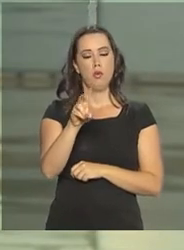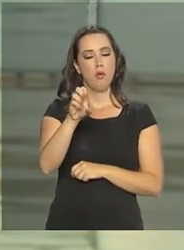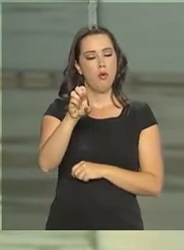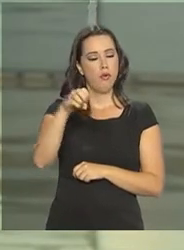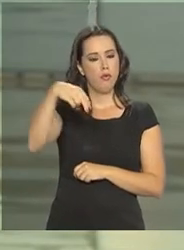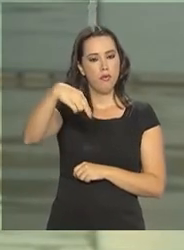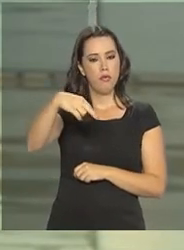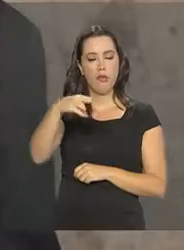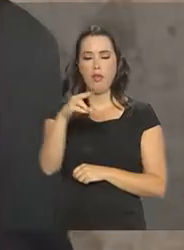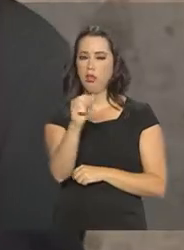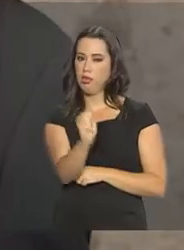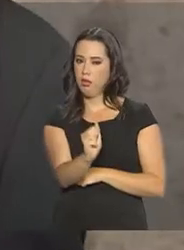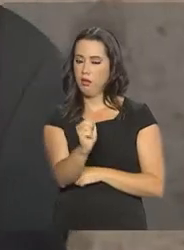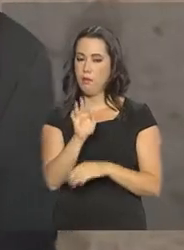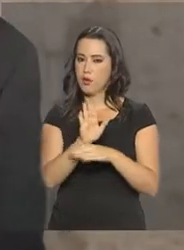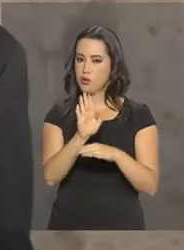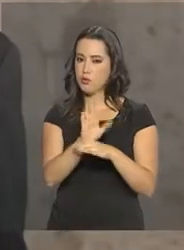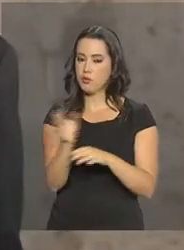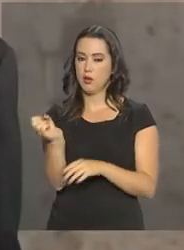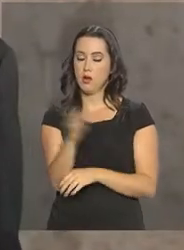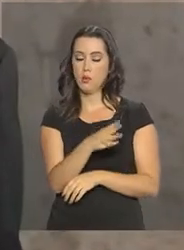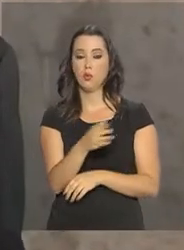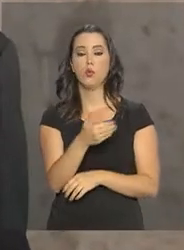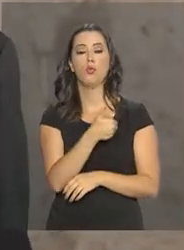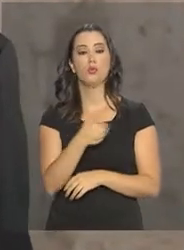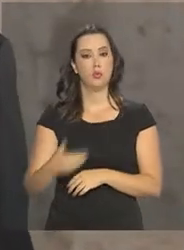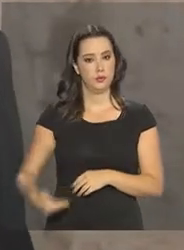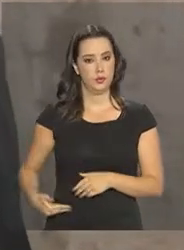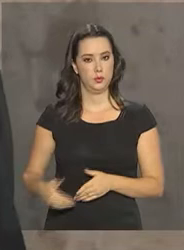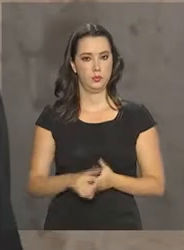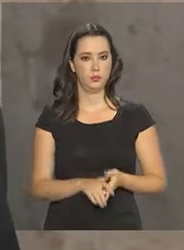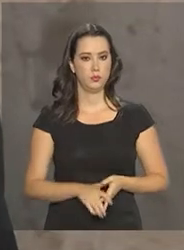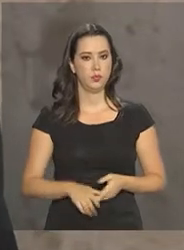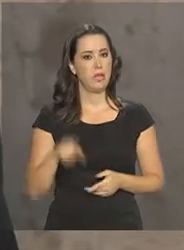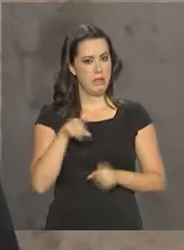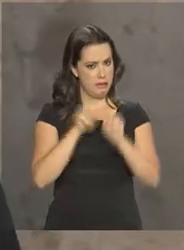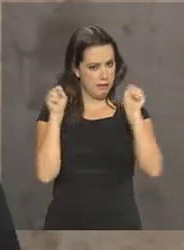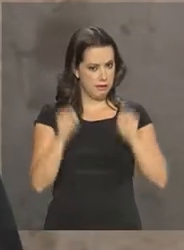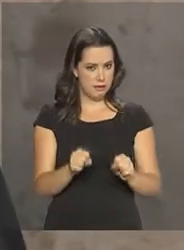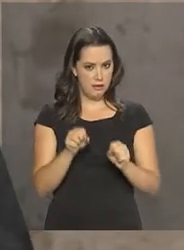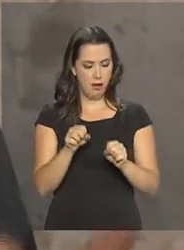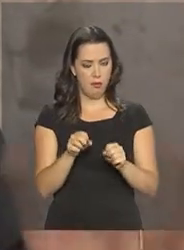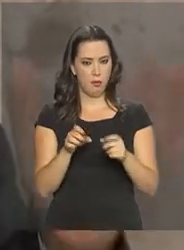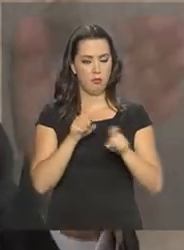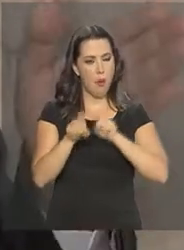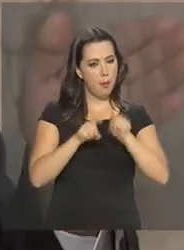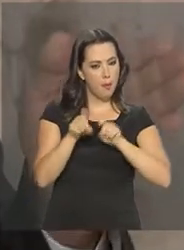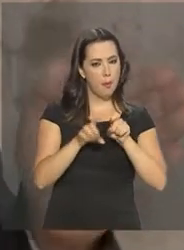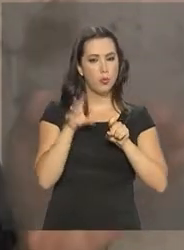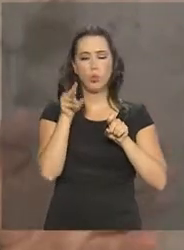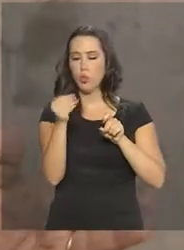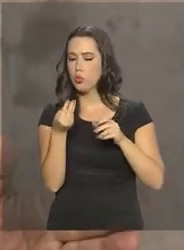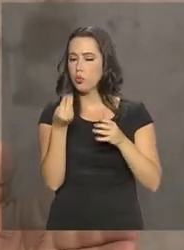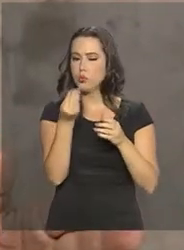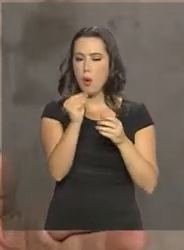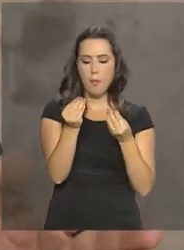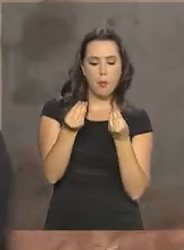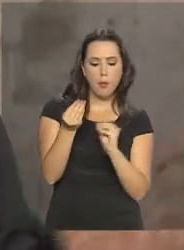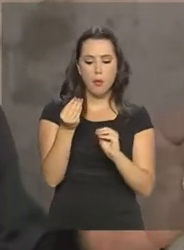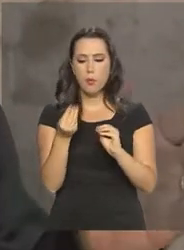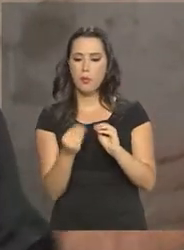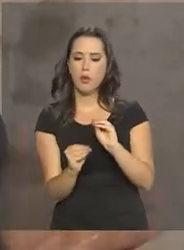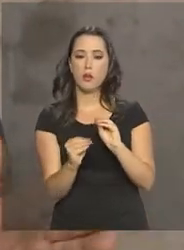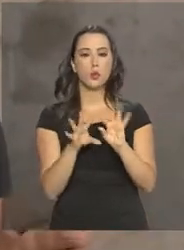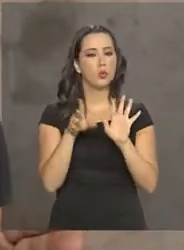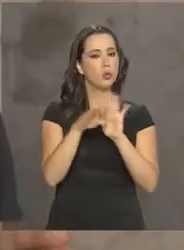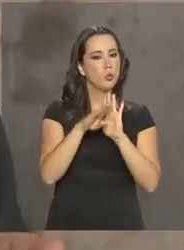à nova gestão deste programa encontrar se ão os dados de todos os ministérios como é que foi o que o